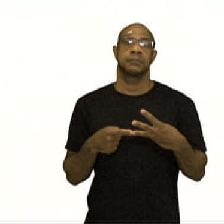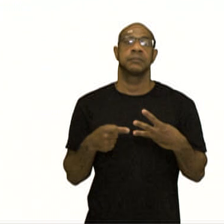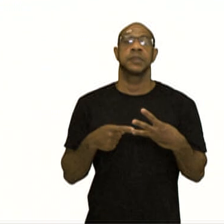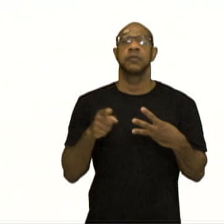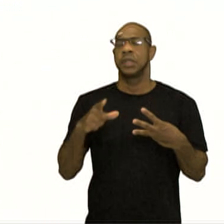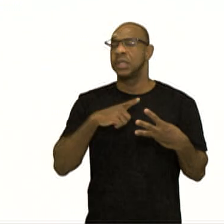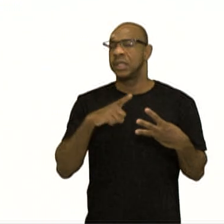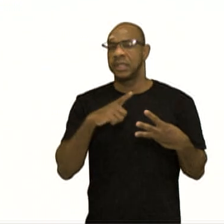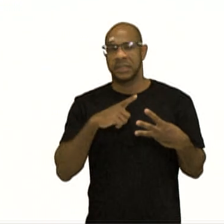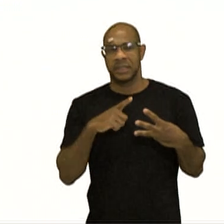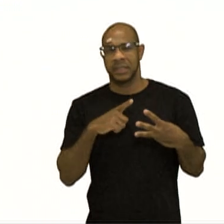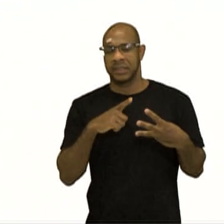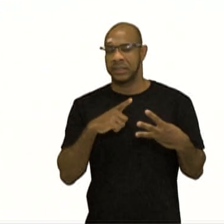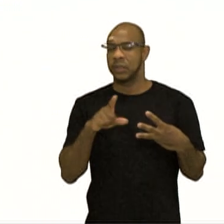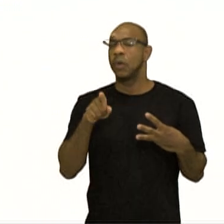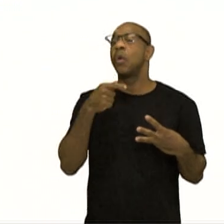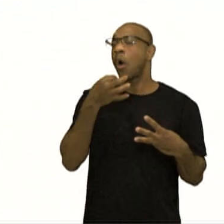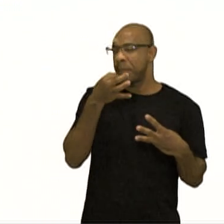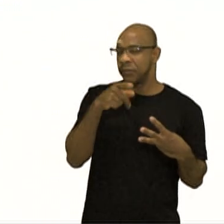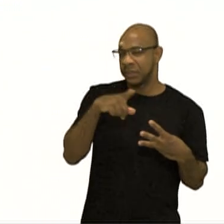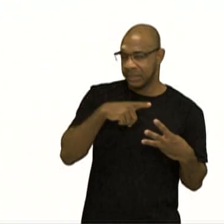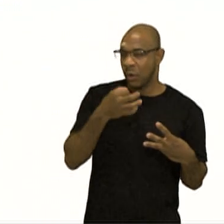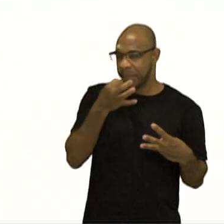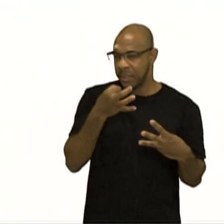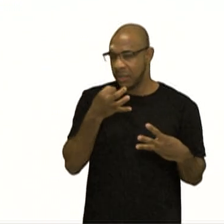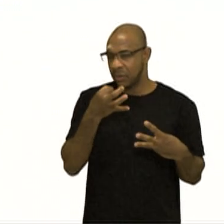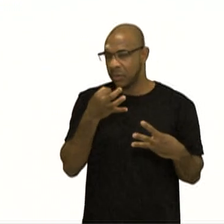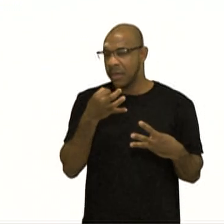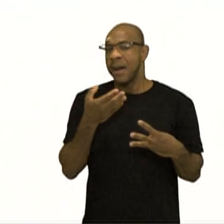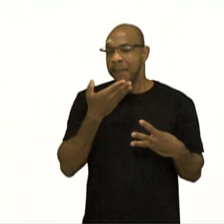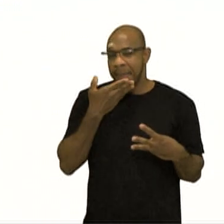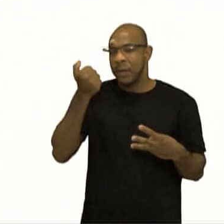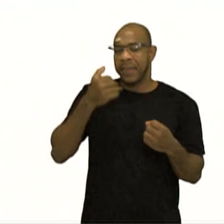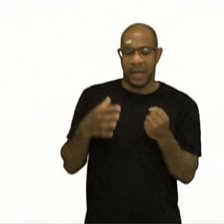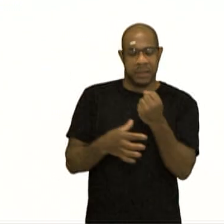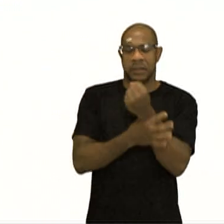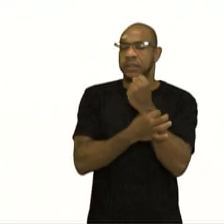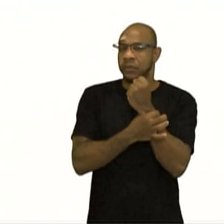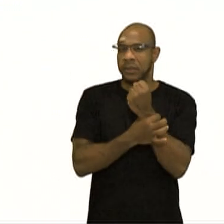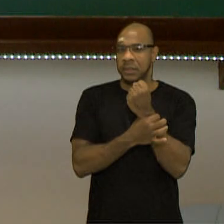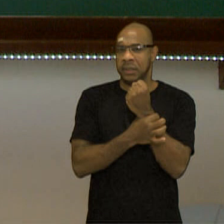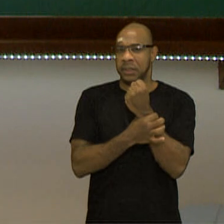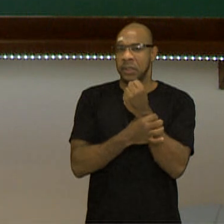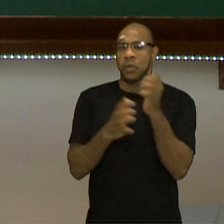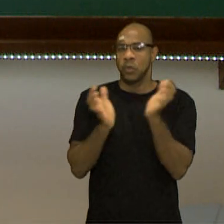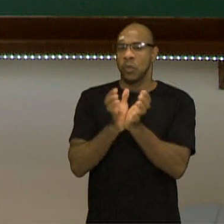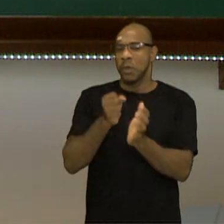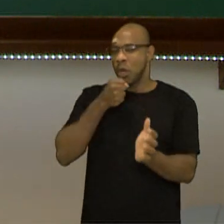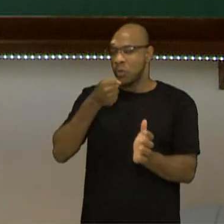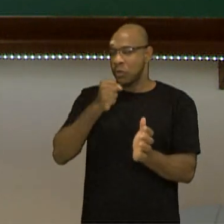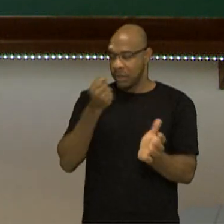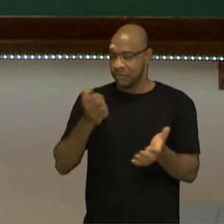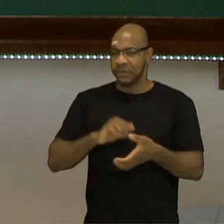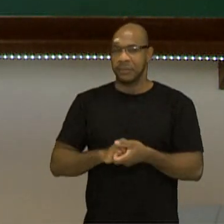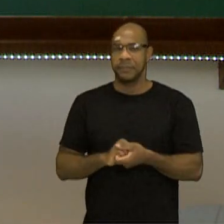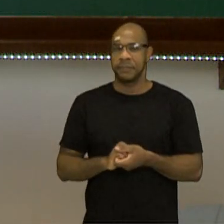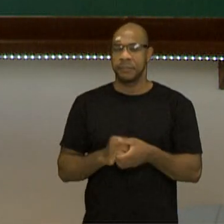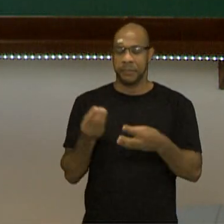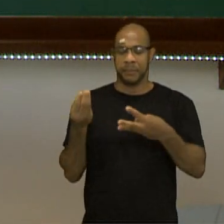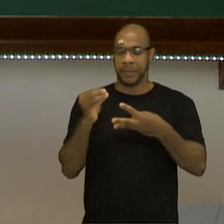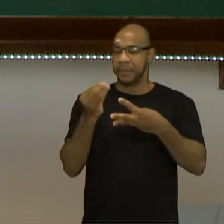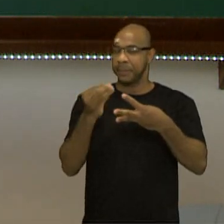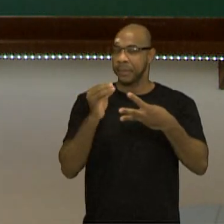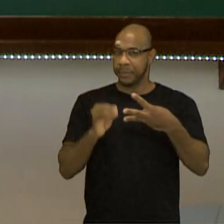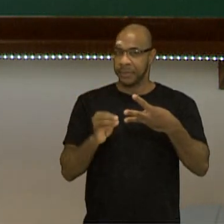Você tem alguma sugestão para melhorar a segurança dos nossos jornalistas? Eu quero que você